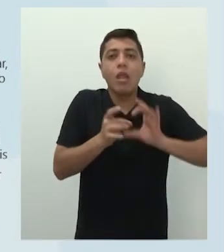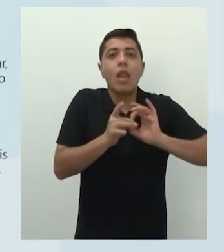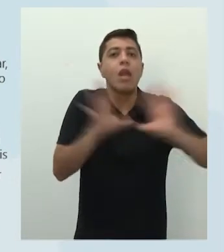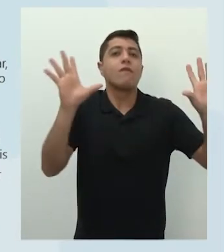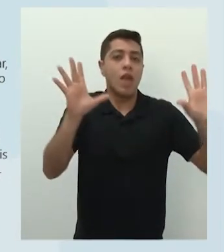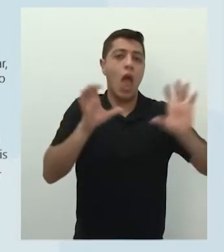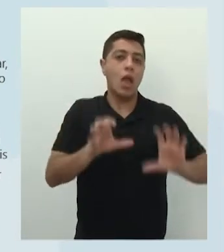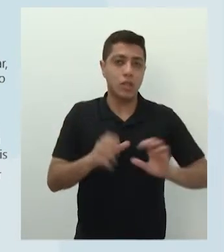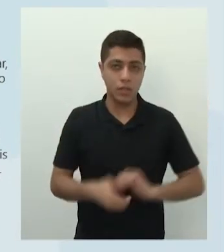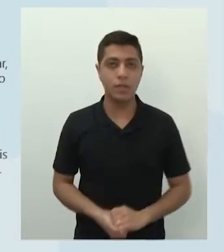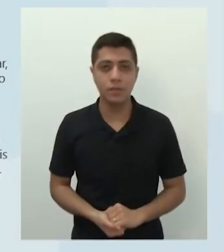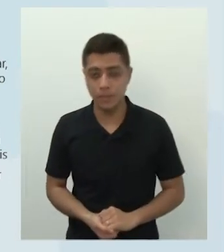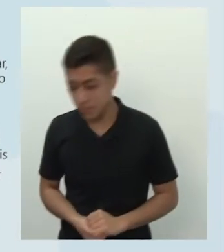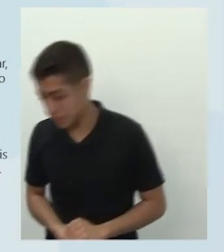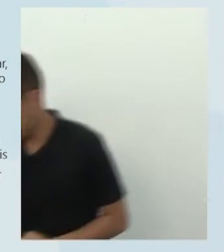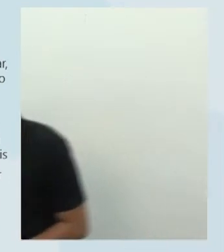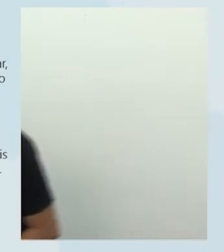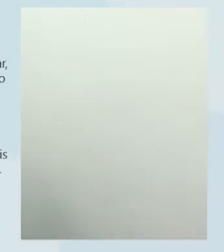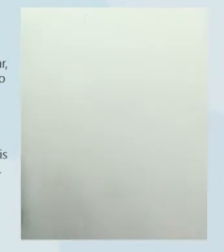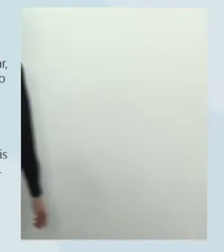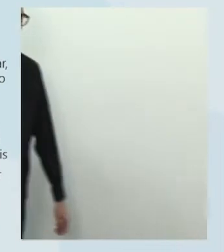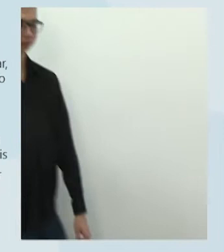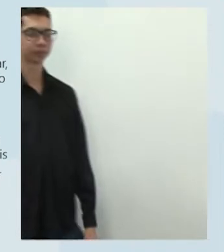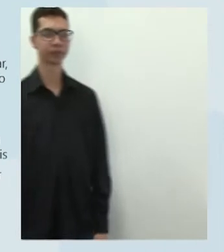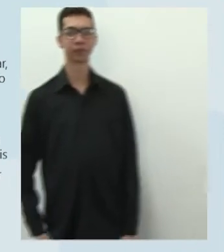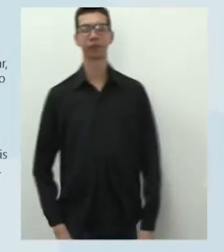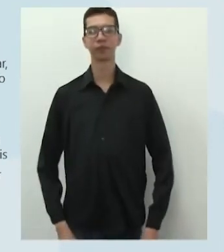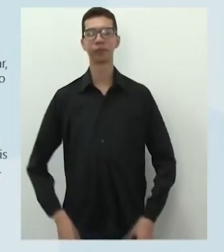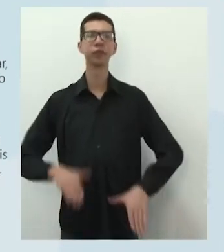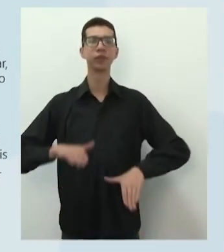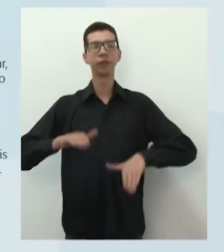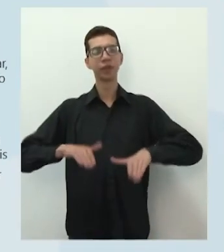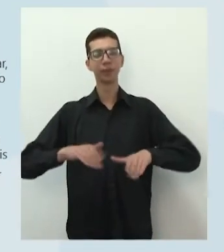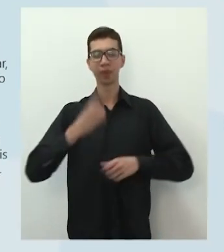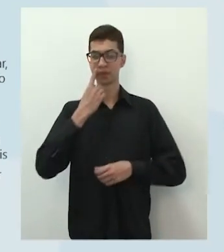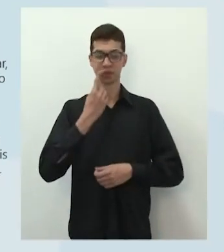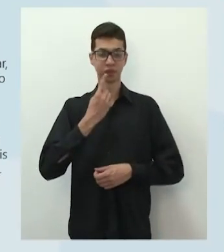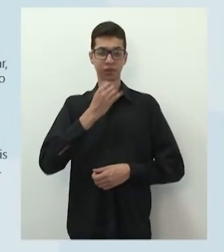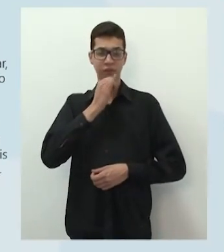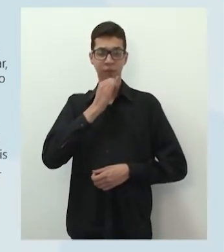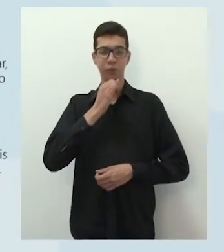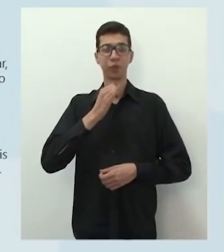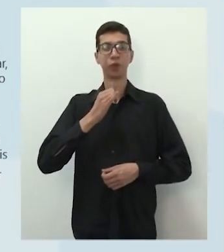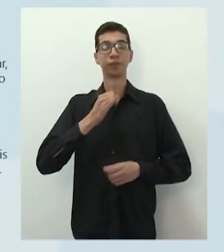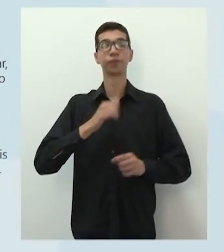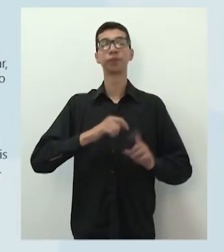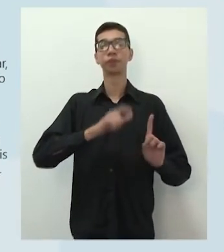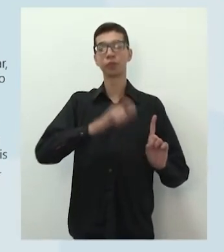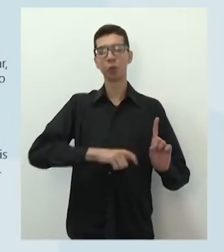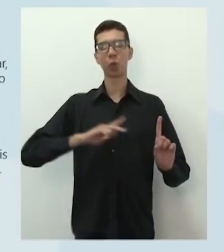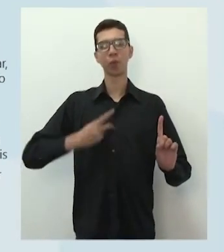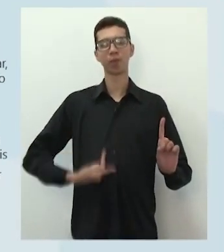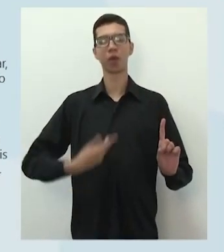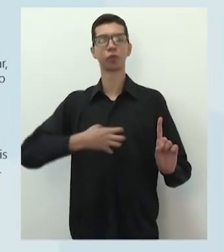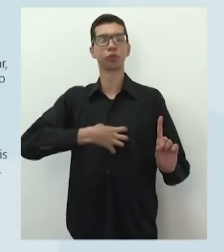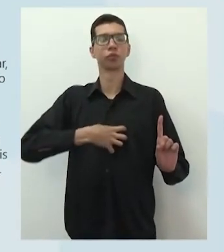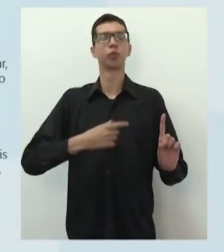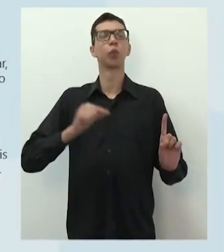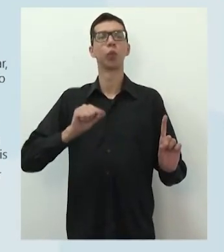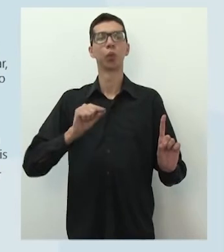característica linda que a virtualidade e a interação nos propõe. Todo mundo se sente no direito de pegar aqui no Insta e criticar, falar o